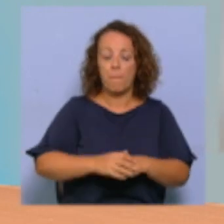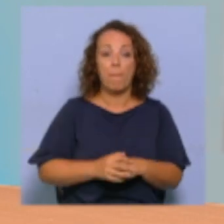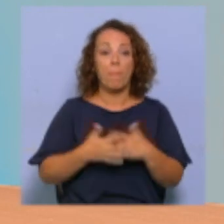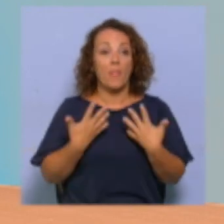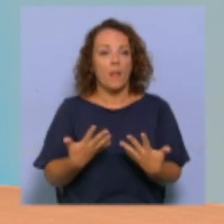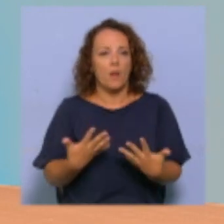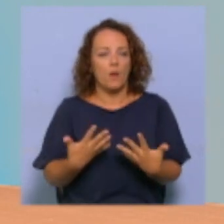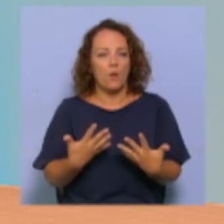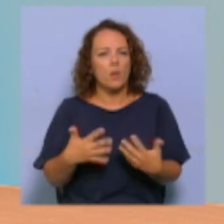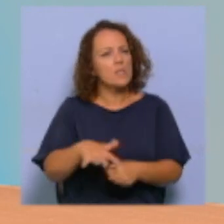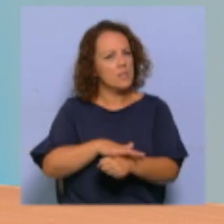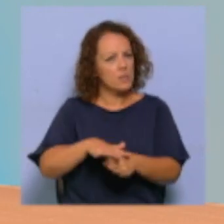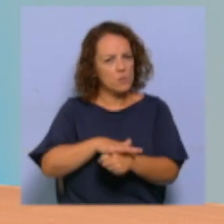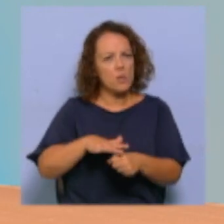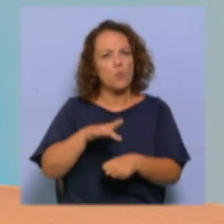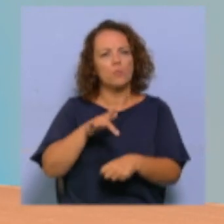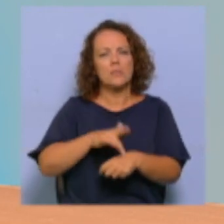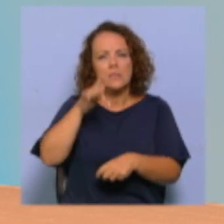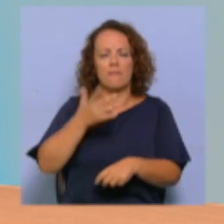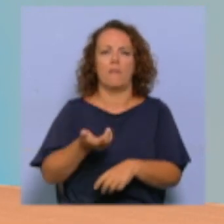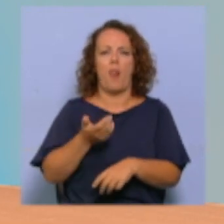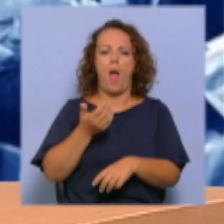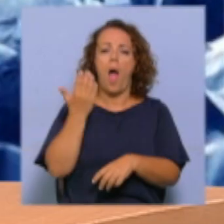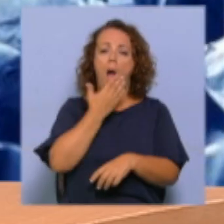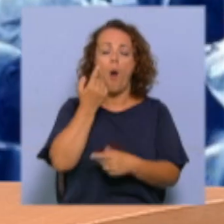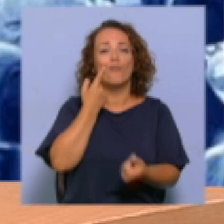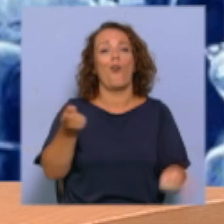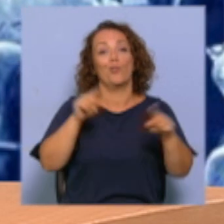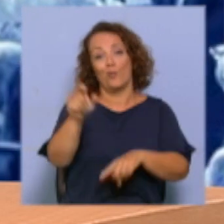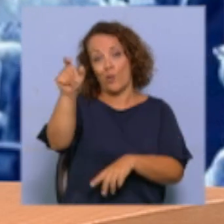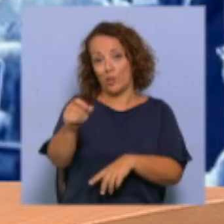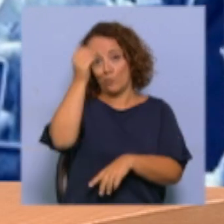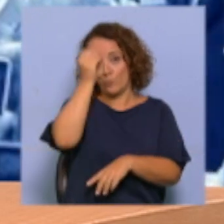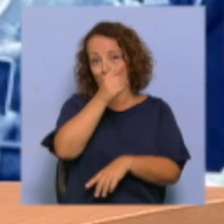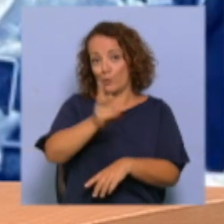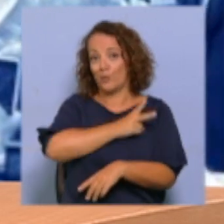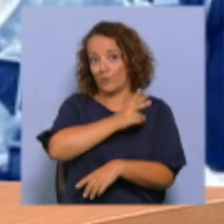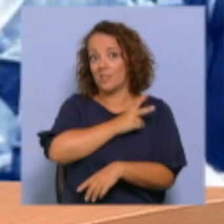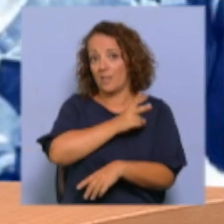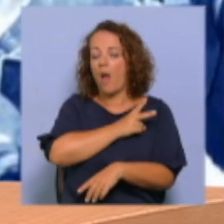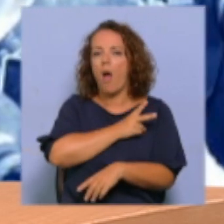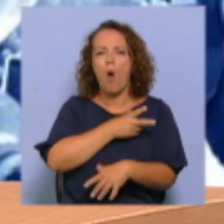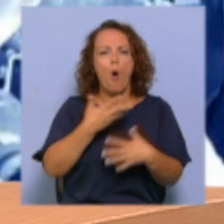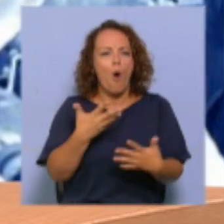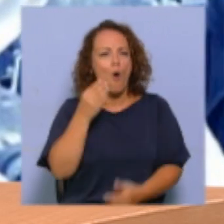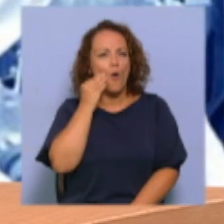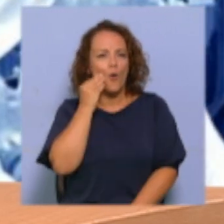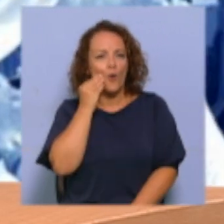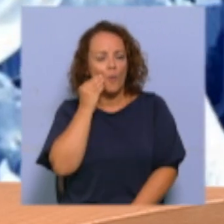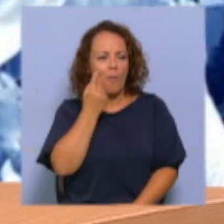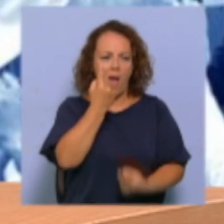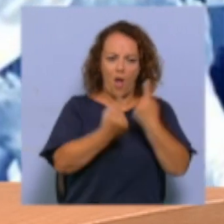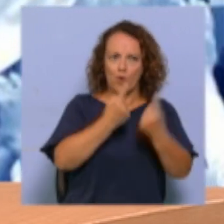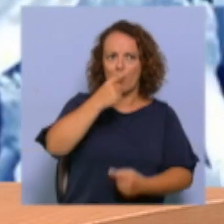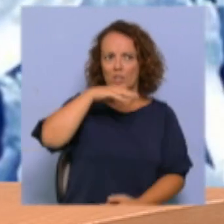momento particularmente sensível. O regresso às aulas, é professor universitário, mas o regresso às aulas é para algumas famílias